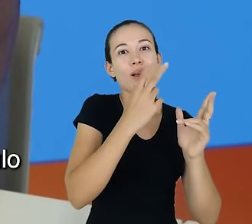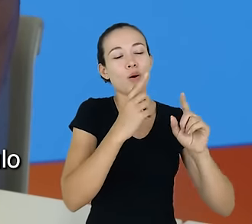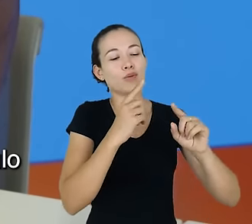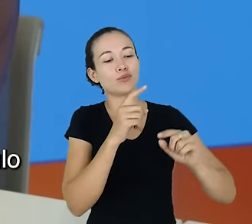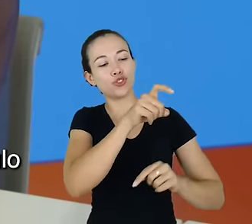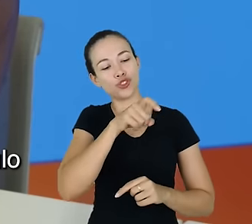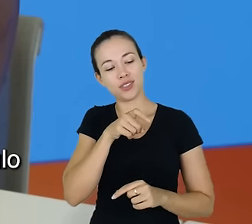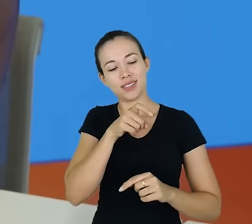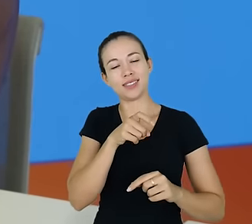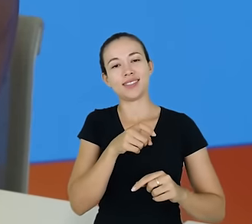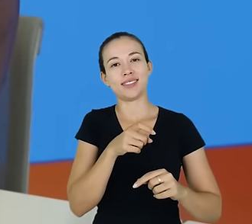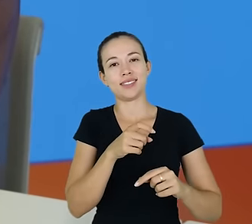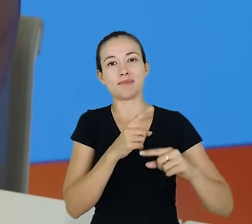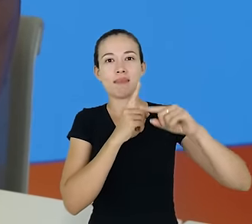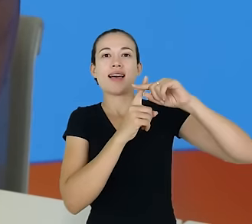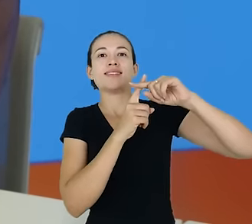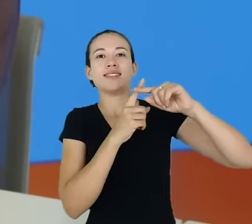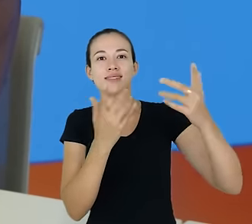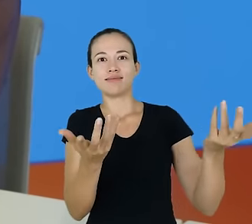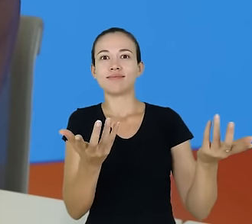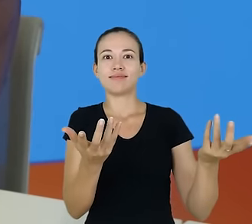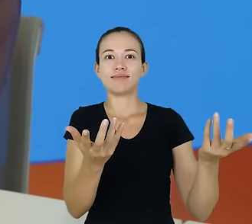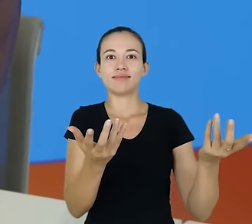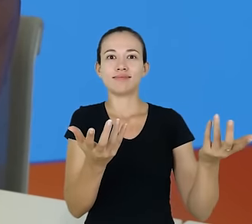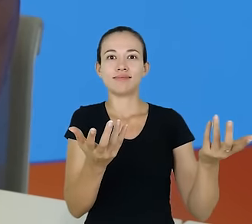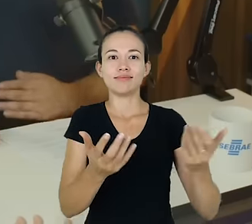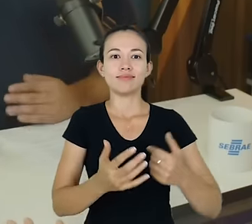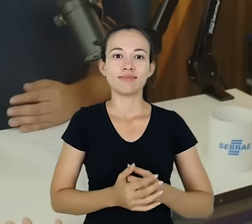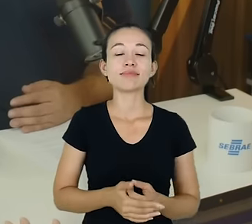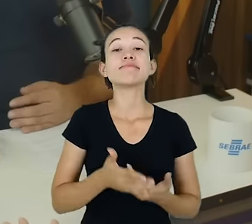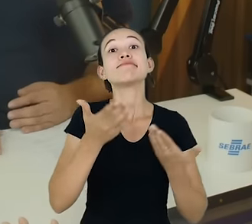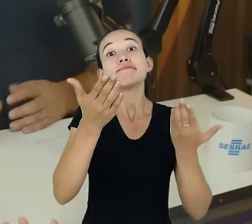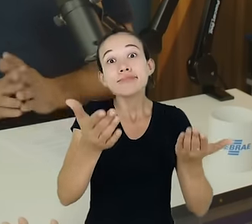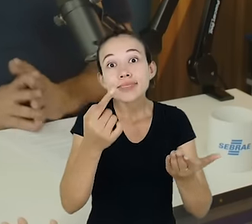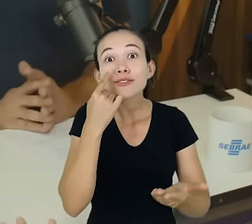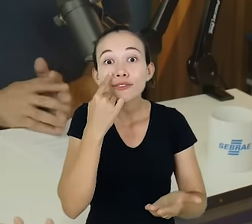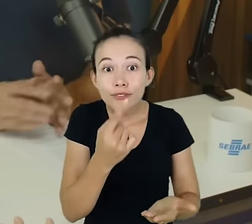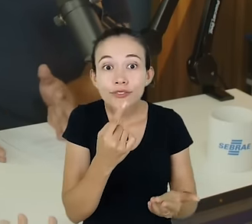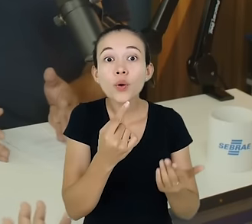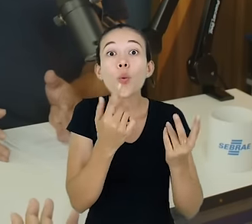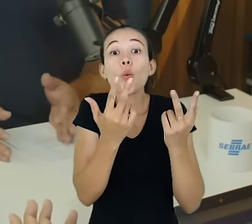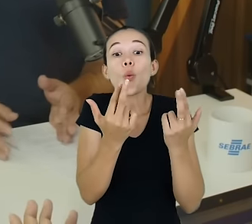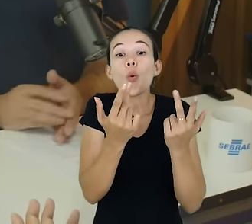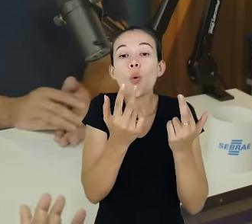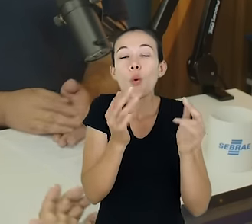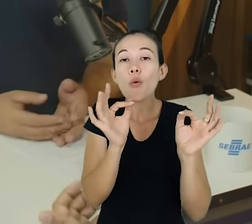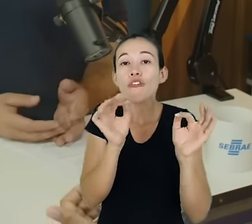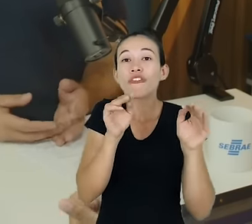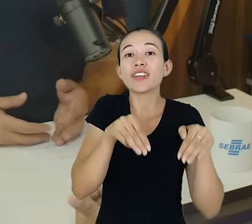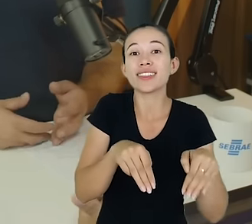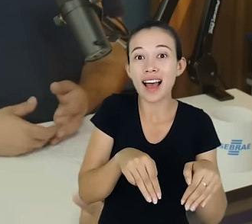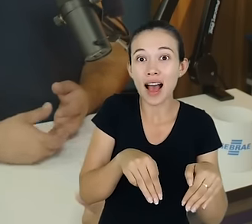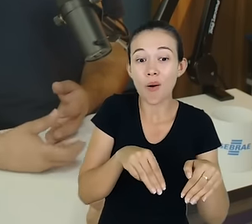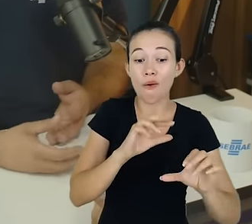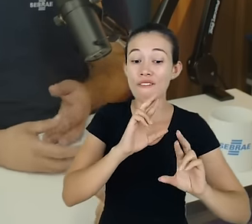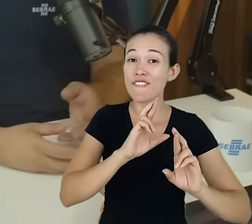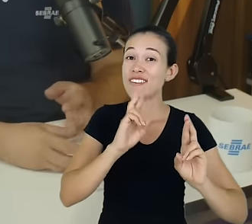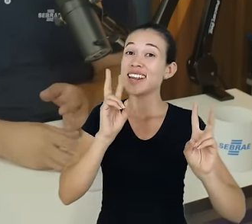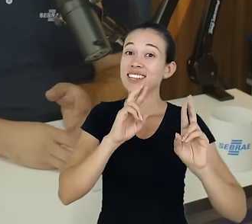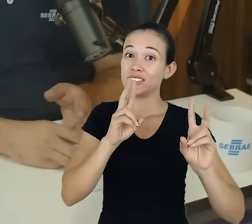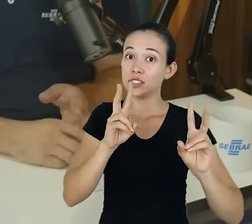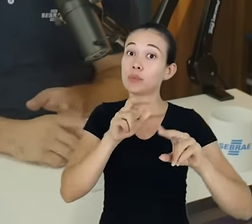mais exatamente E aí a gente foi lá e falou valor trabalhando no resultado final consegue então é uma responsabilidade totalmente